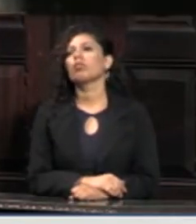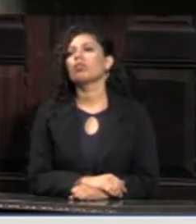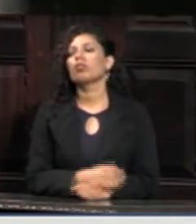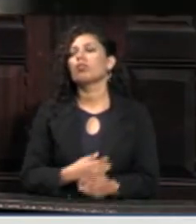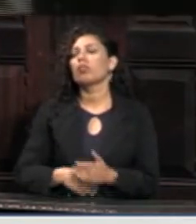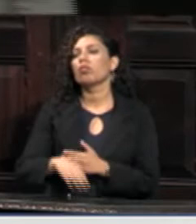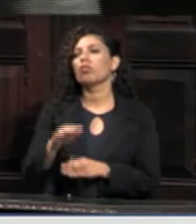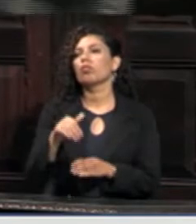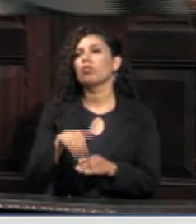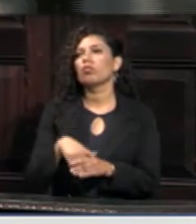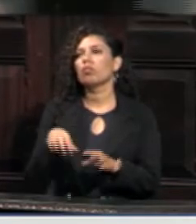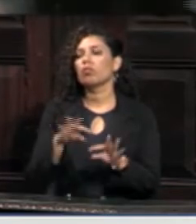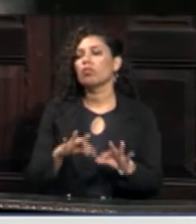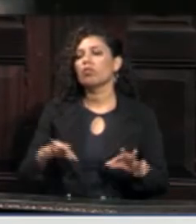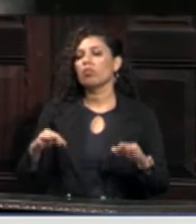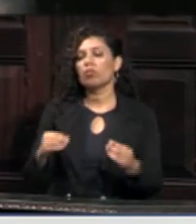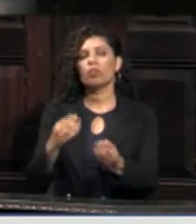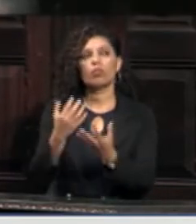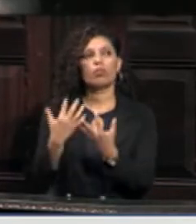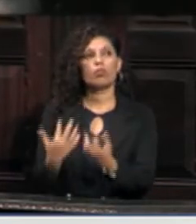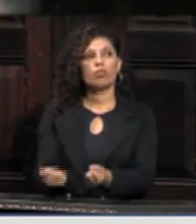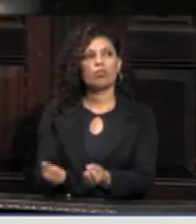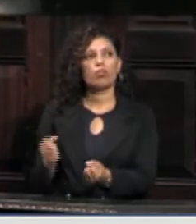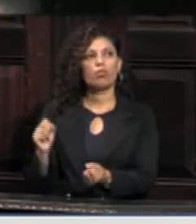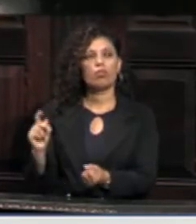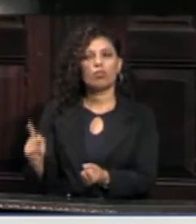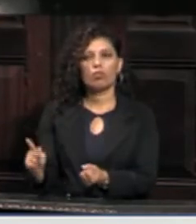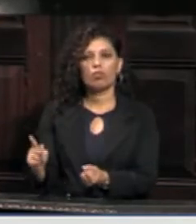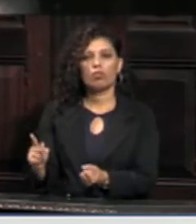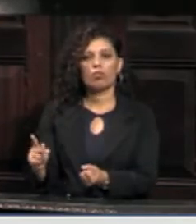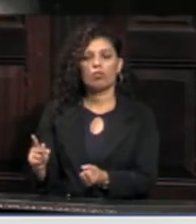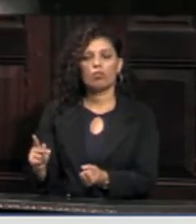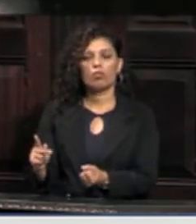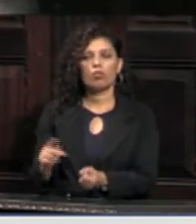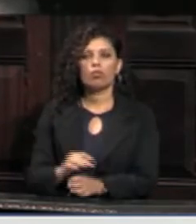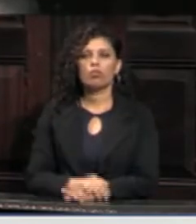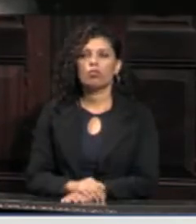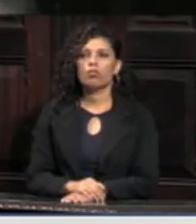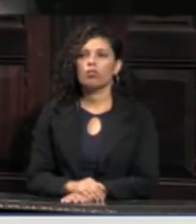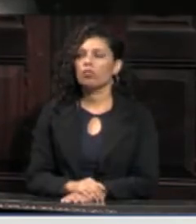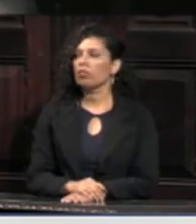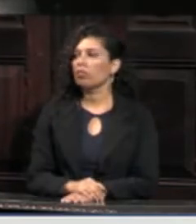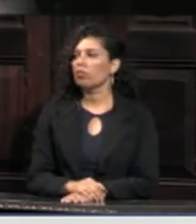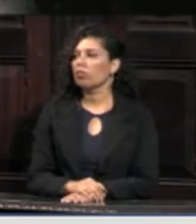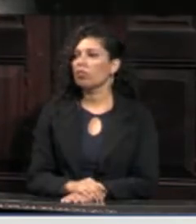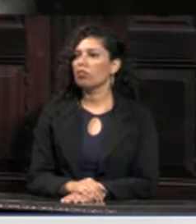Em votação. Senhores que aprovam, permaneçam como estão. Aprovado.